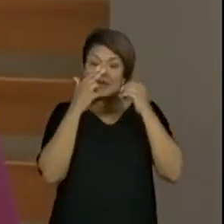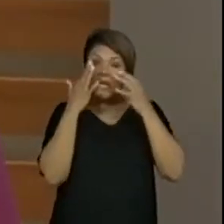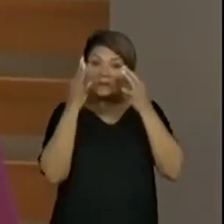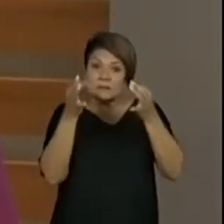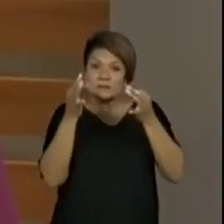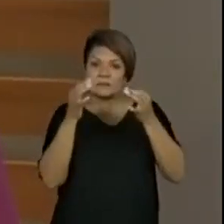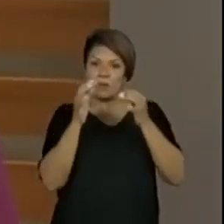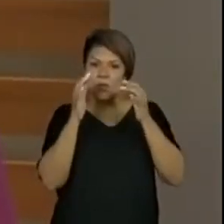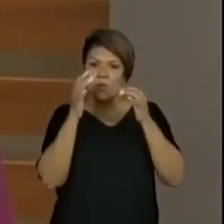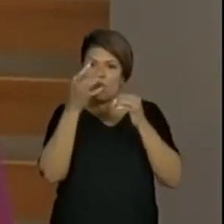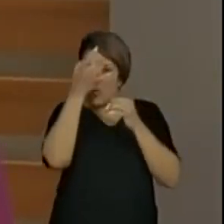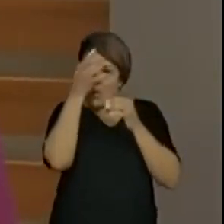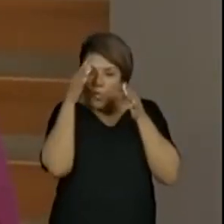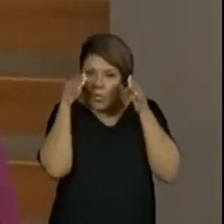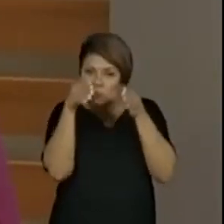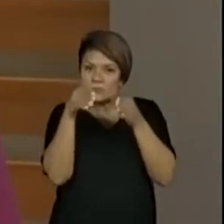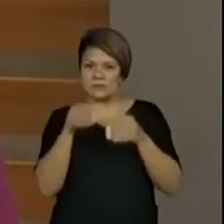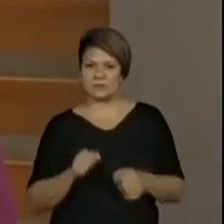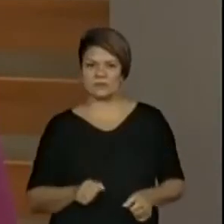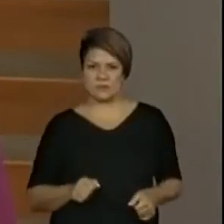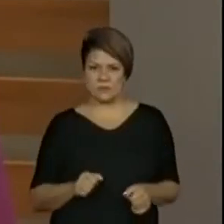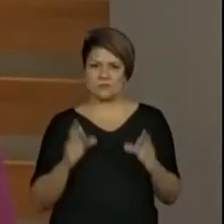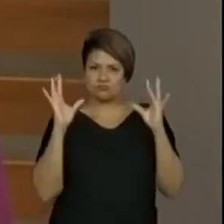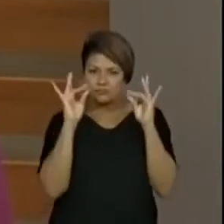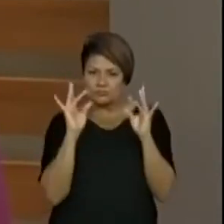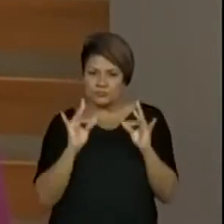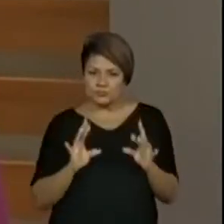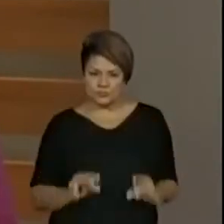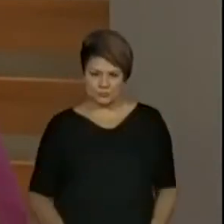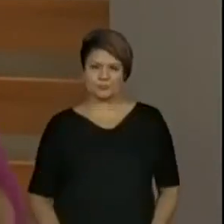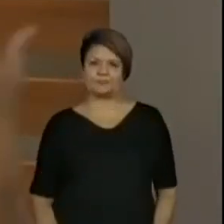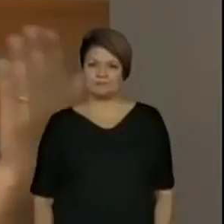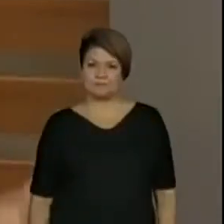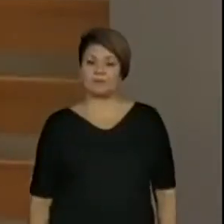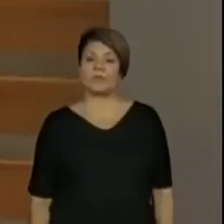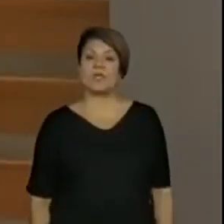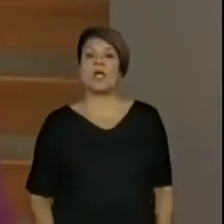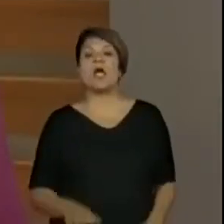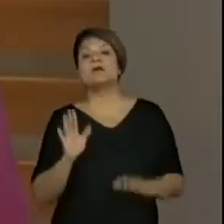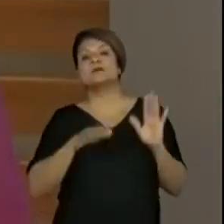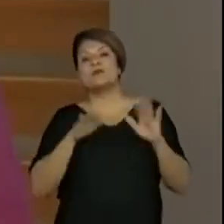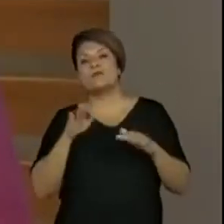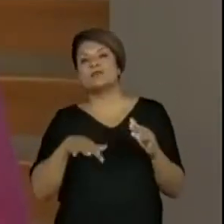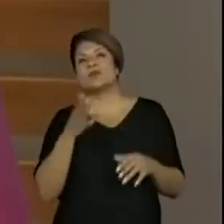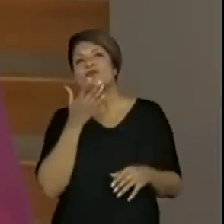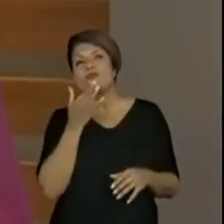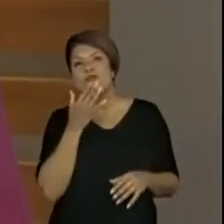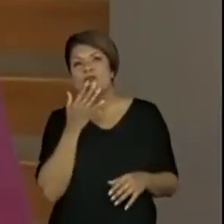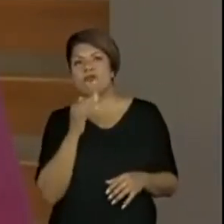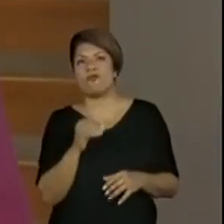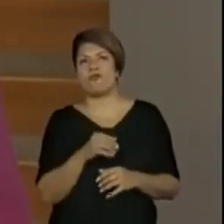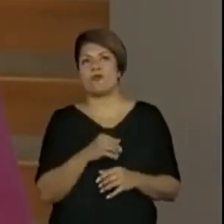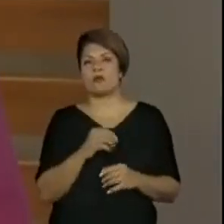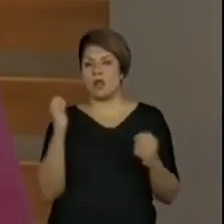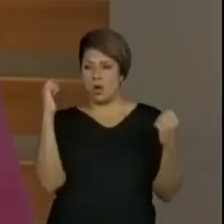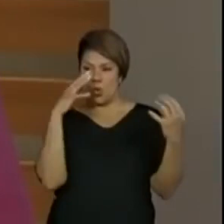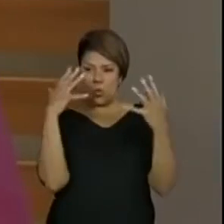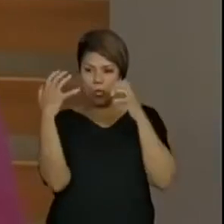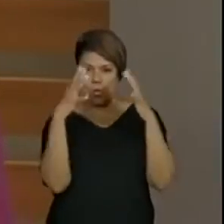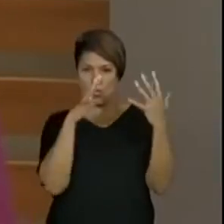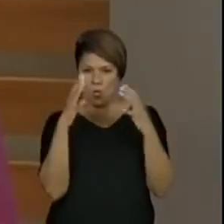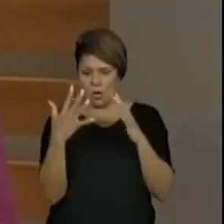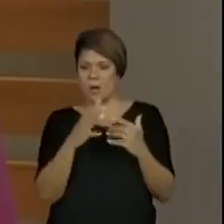a concentração para buscar os elementos que a gente está pedindo. Talvez a cor, a luminosidade que é proposto pela